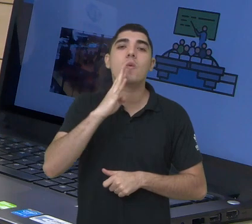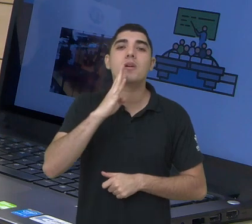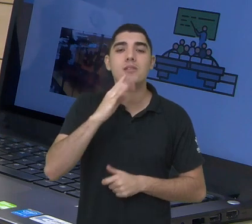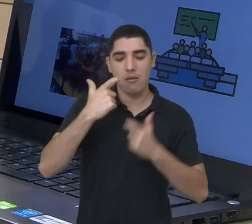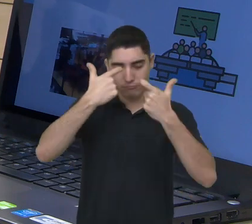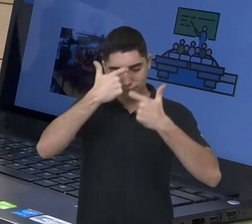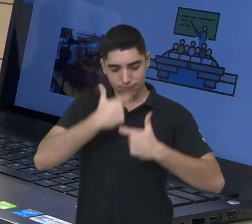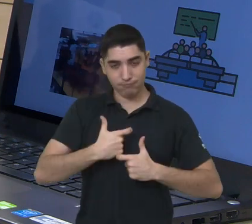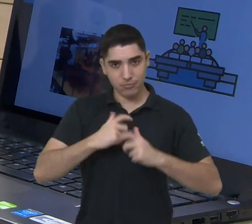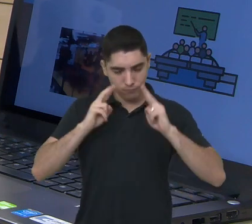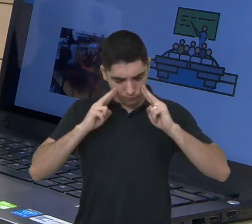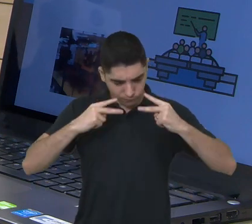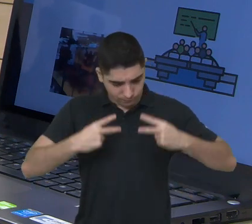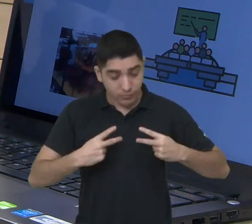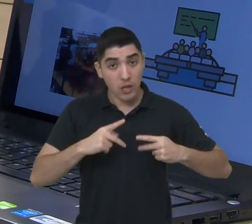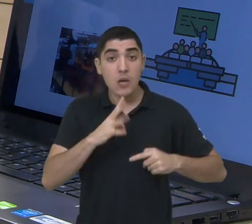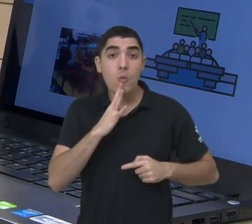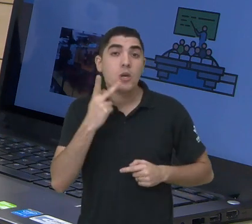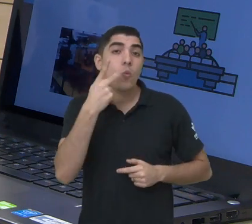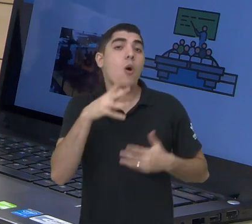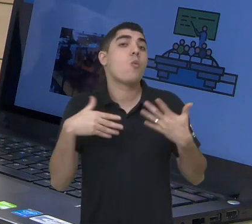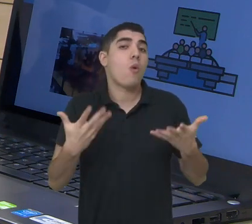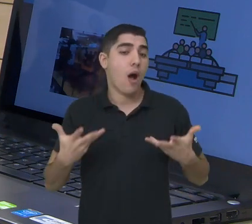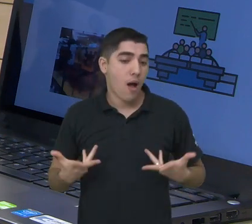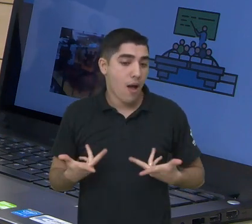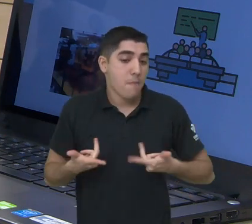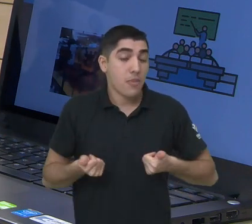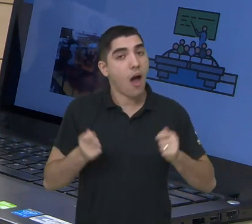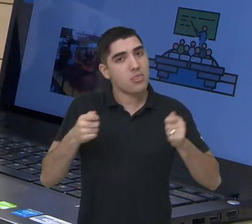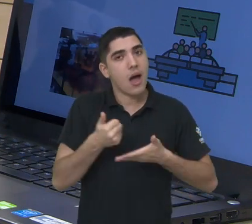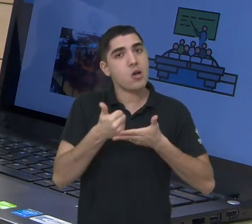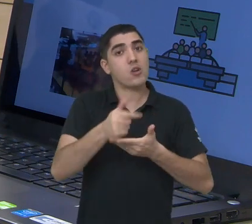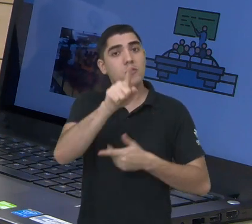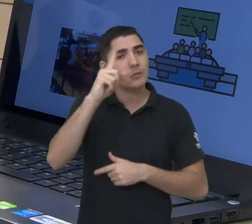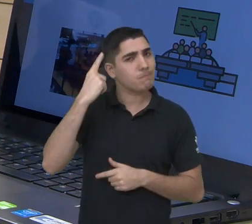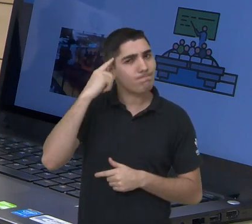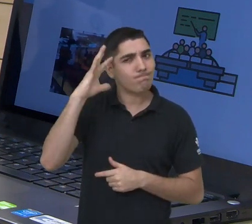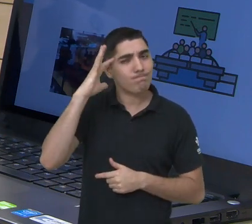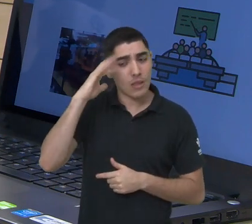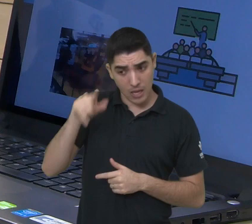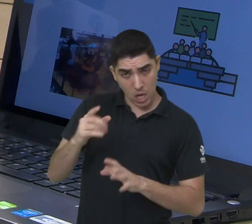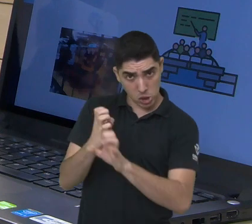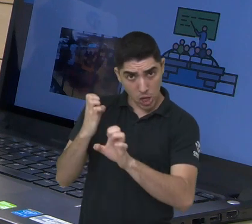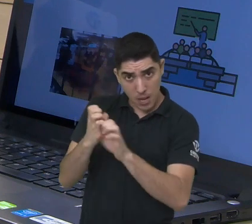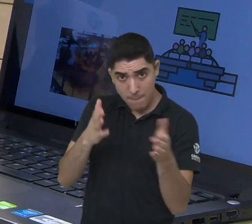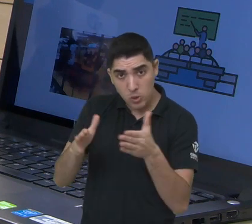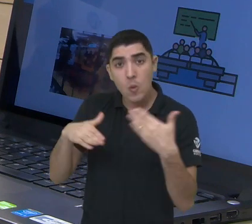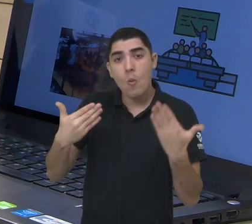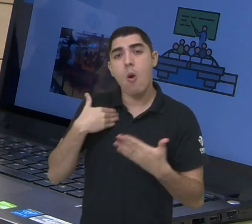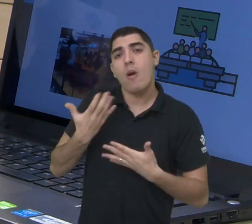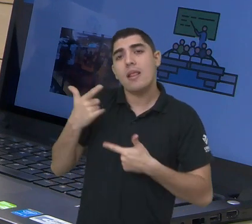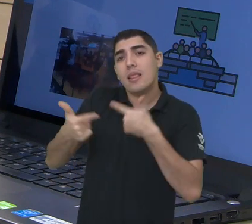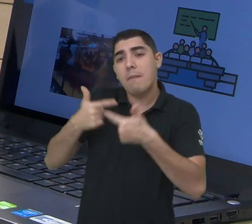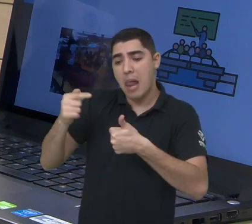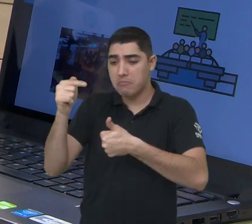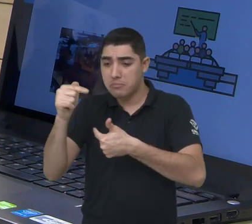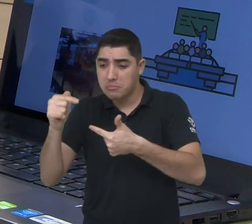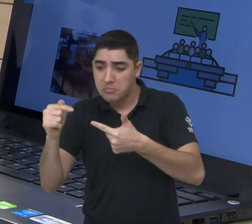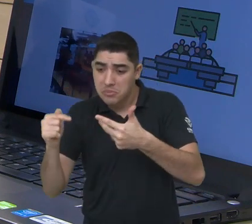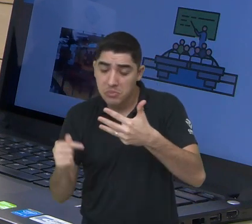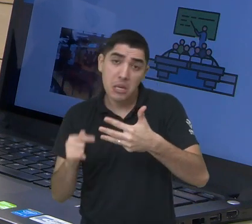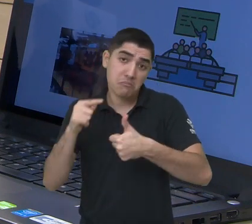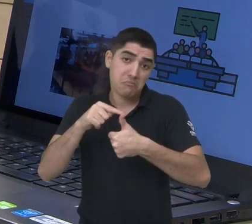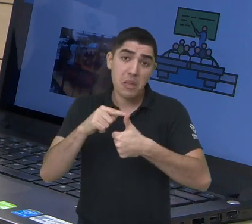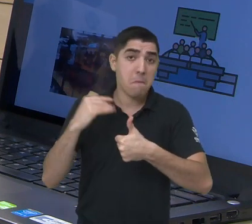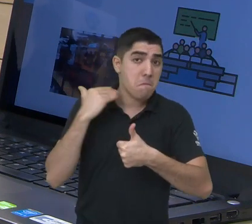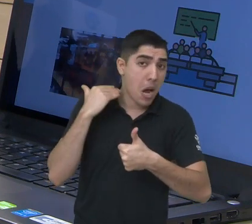quem você é, né, as suas habilidades, e isso é o que vai te ajudar a decidir em que área dentro da engenharia de produção você vai conseguir trabalhar,